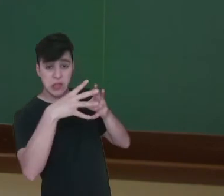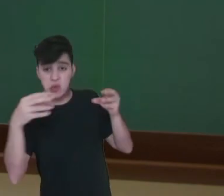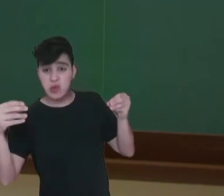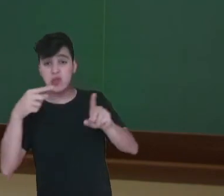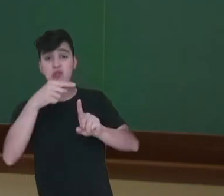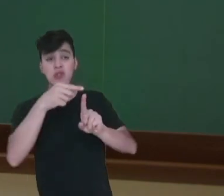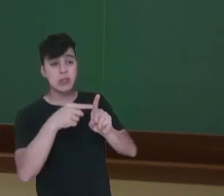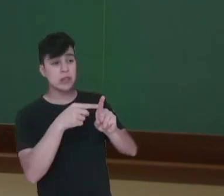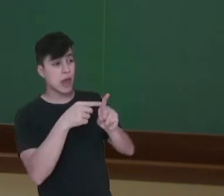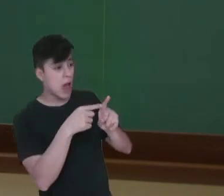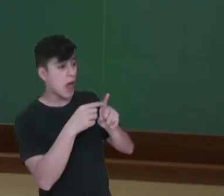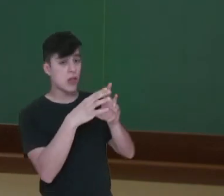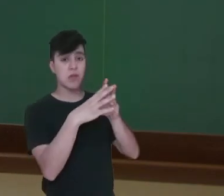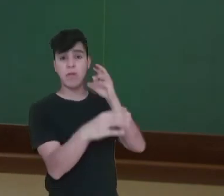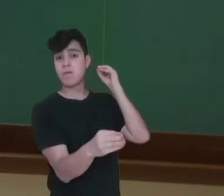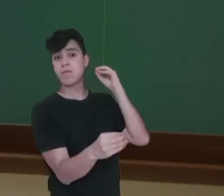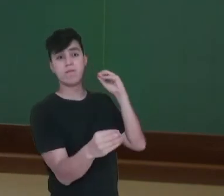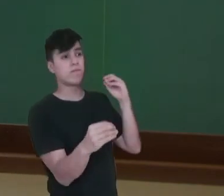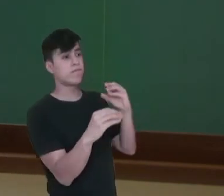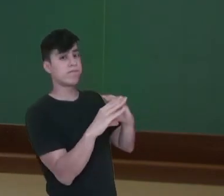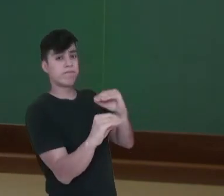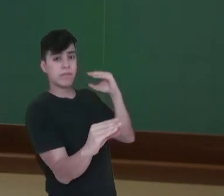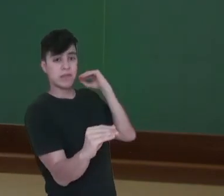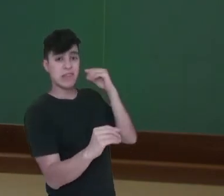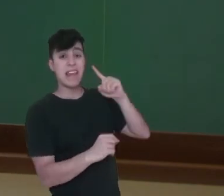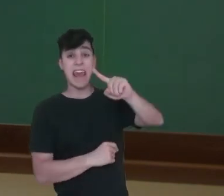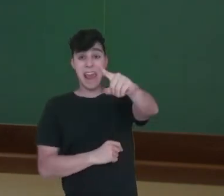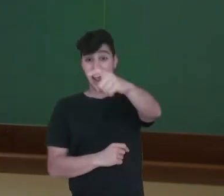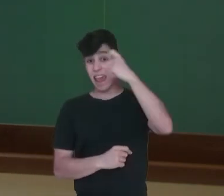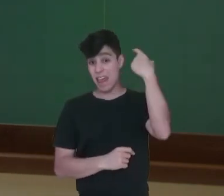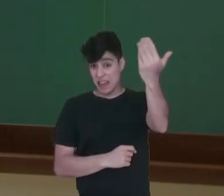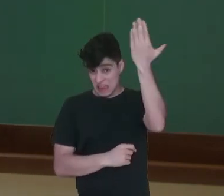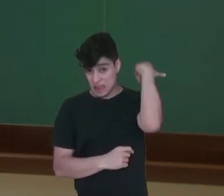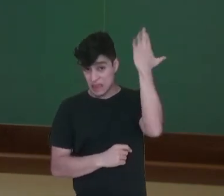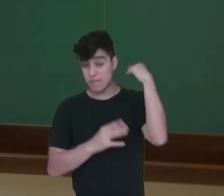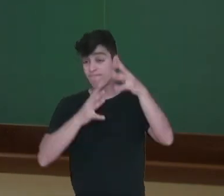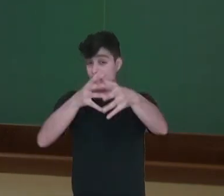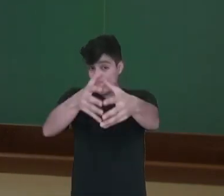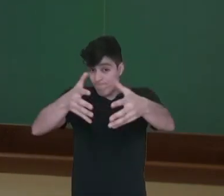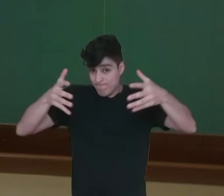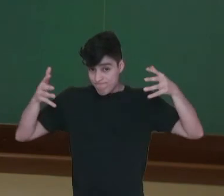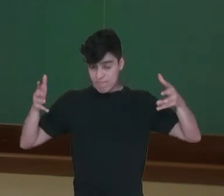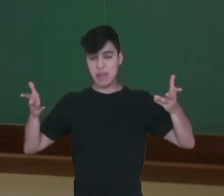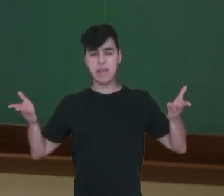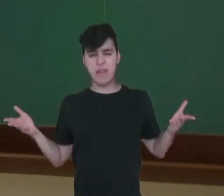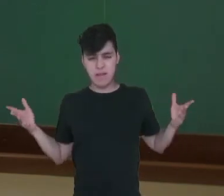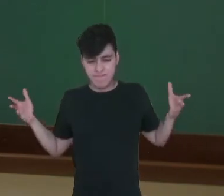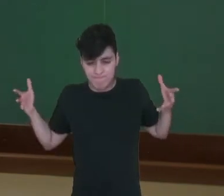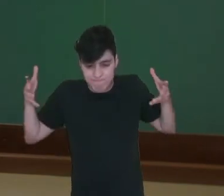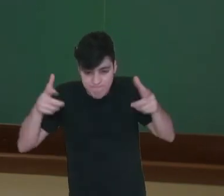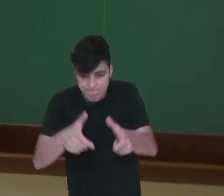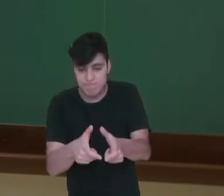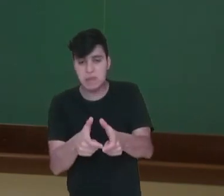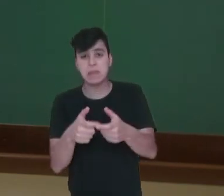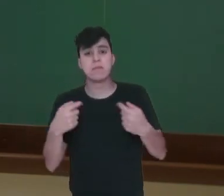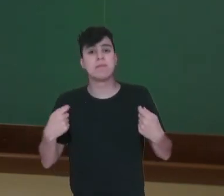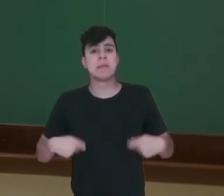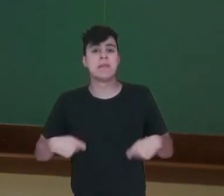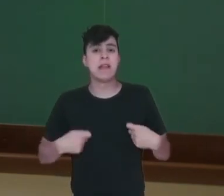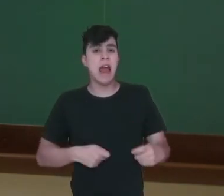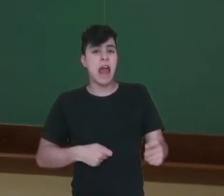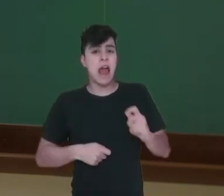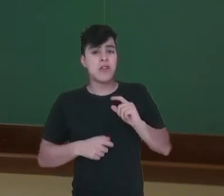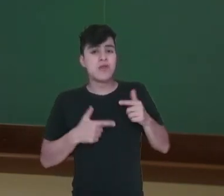presentes nessa floresta que era tão abundante e exuberante no território brasileiro, né? Necessitando de atitudes urgentes